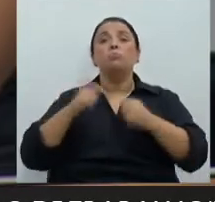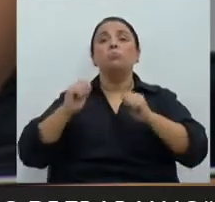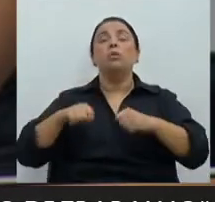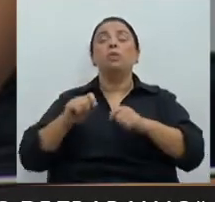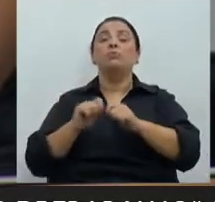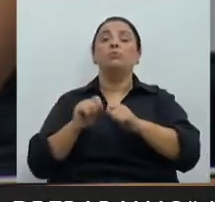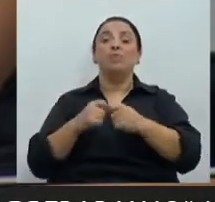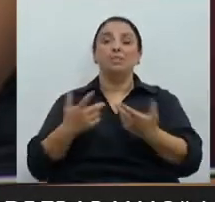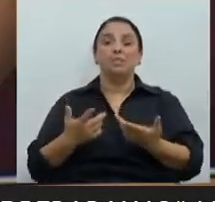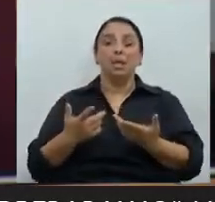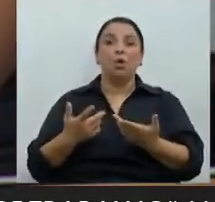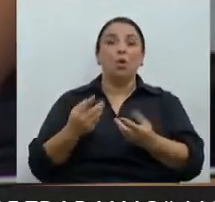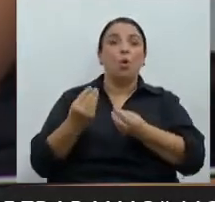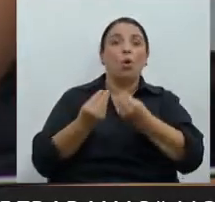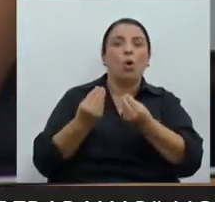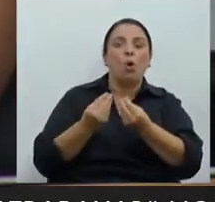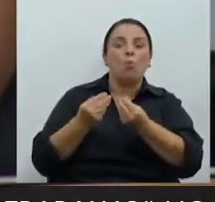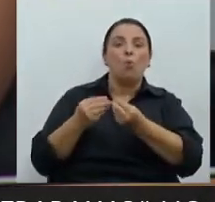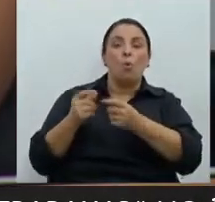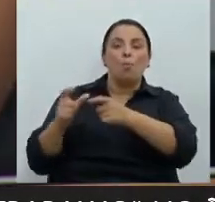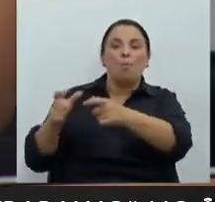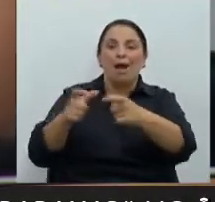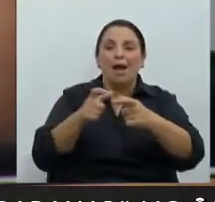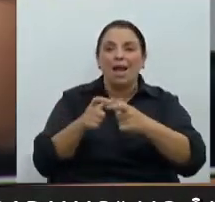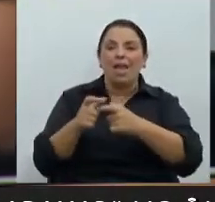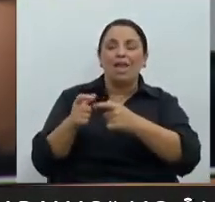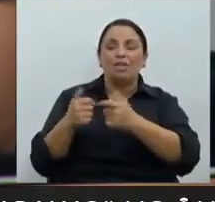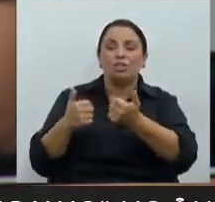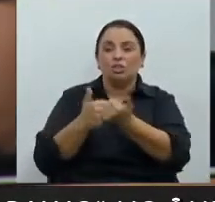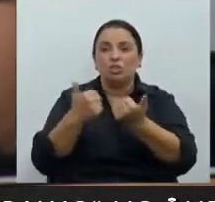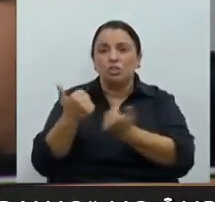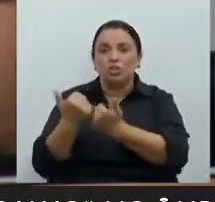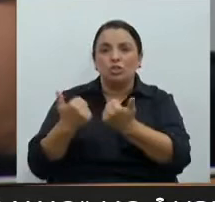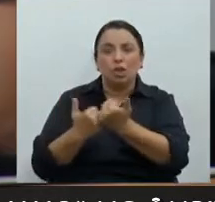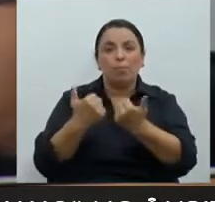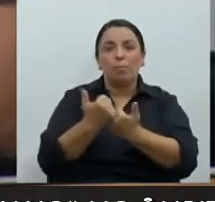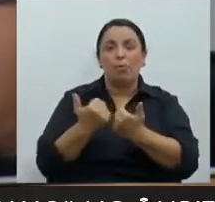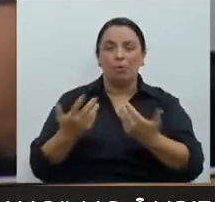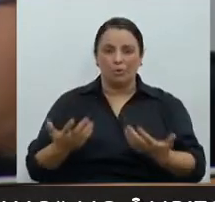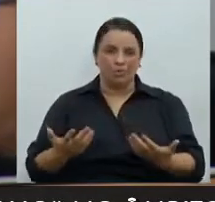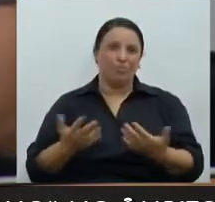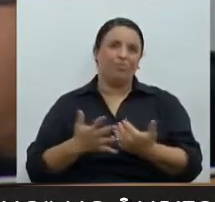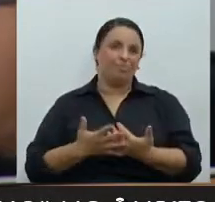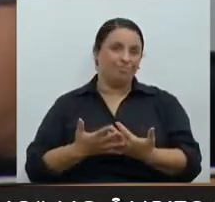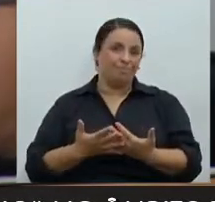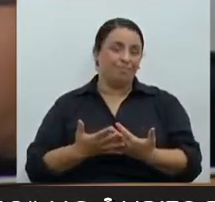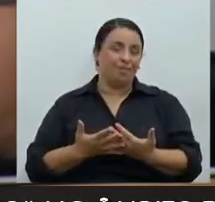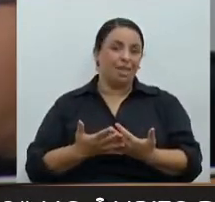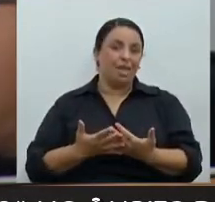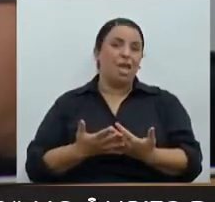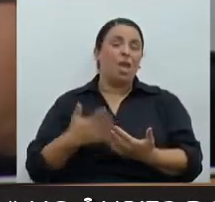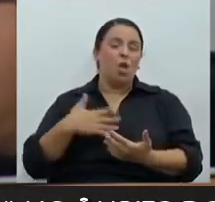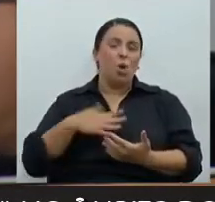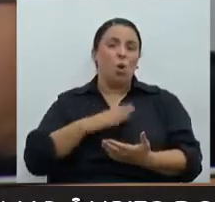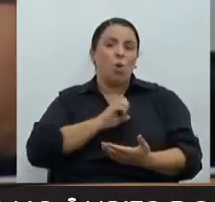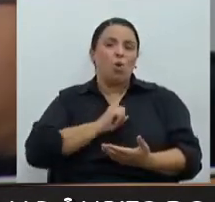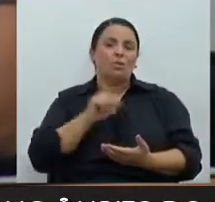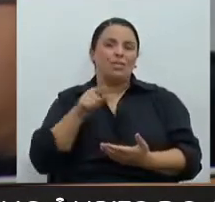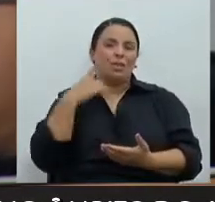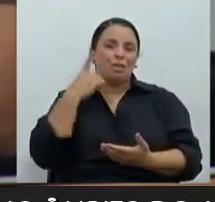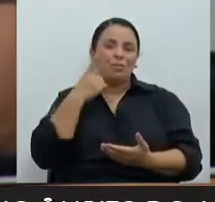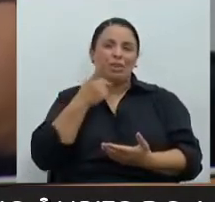outros setores e continuar esse diálogo. Eu gostei muito quando o deputado traz, né, que vão